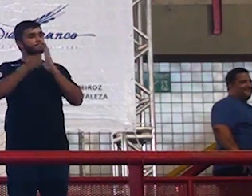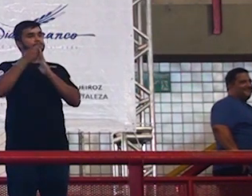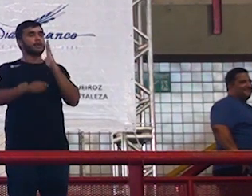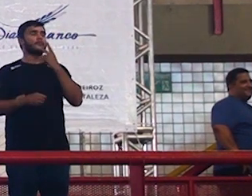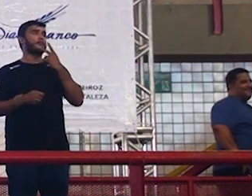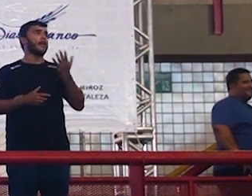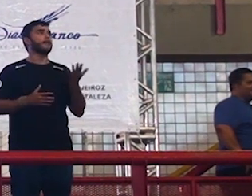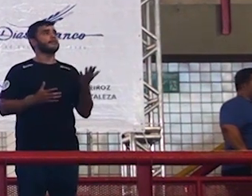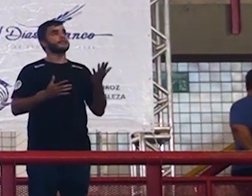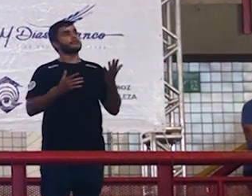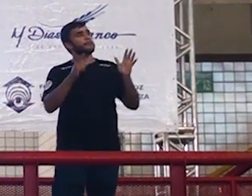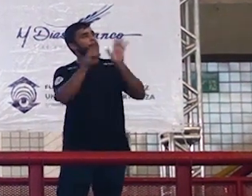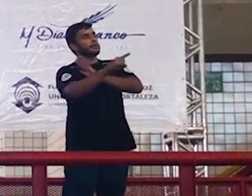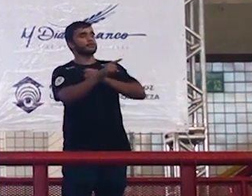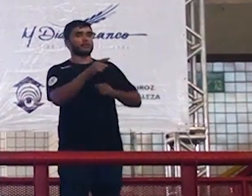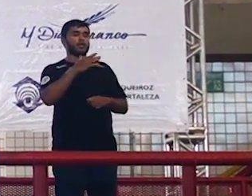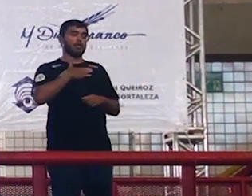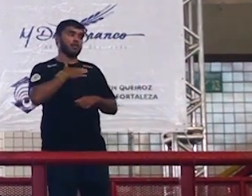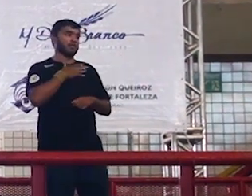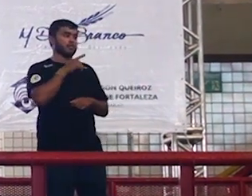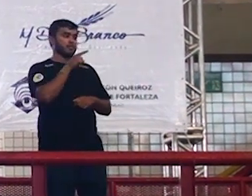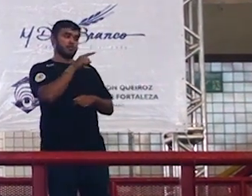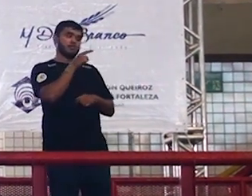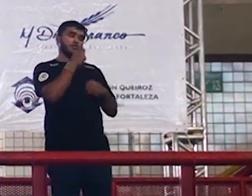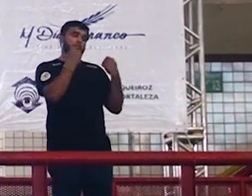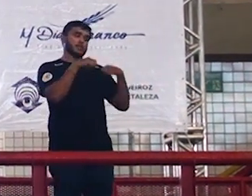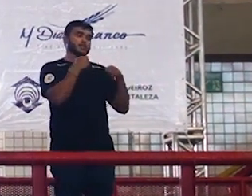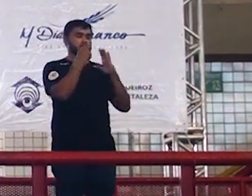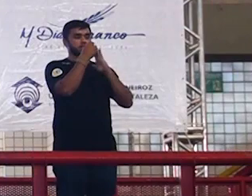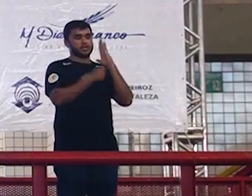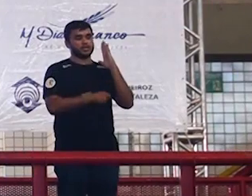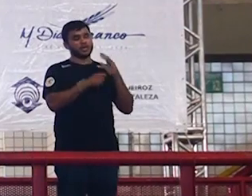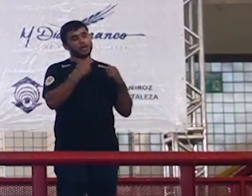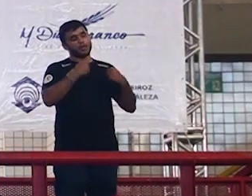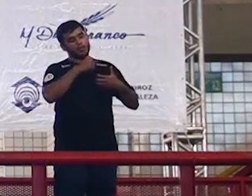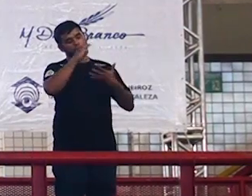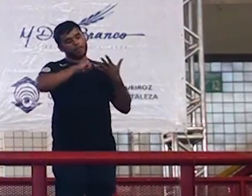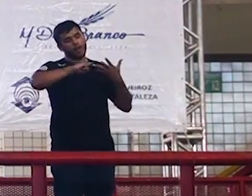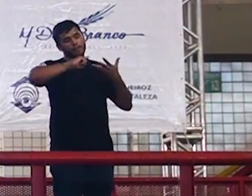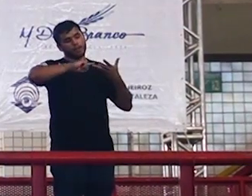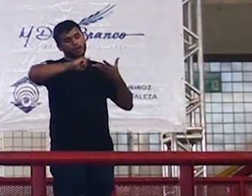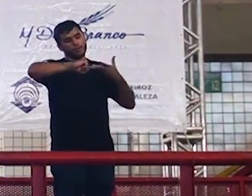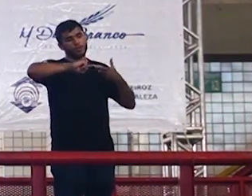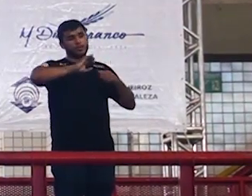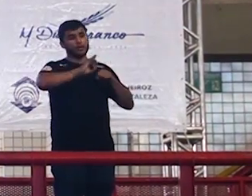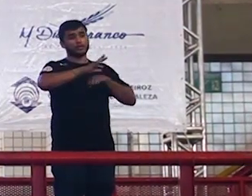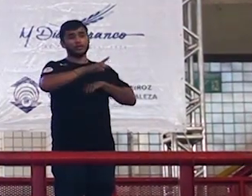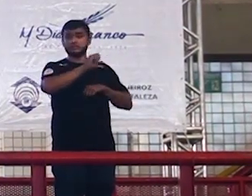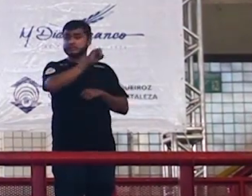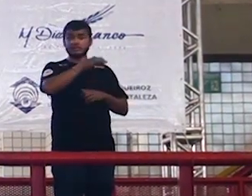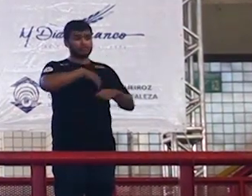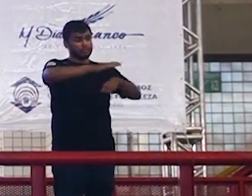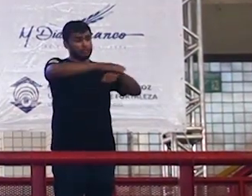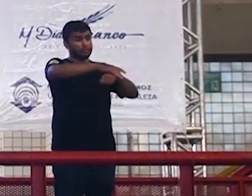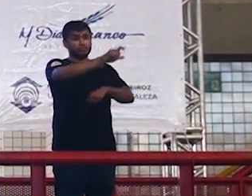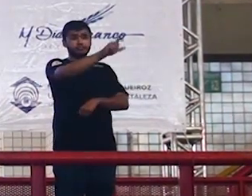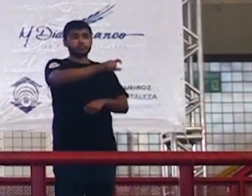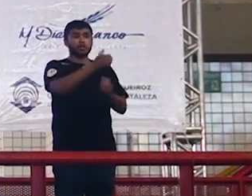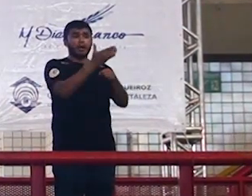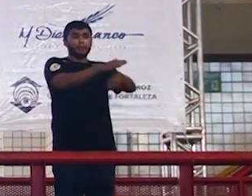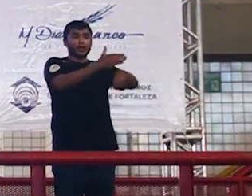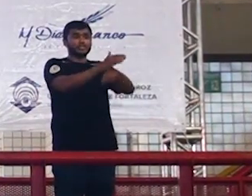redação dizendo: olhe, sua redação tem que ter isso, isso e aquilo, se você não pratica.